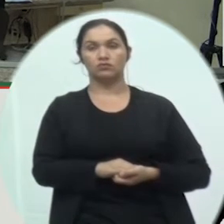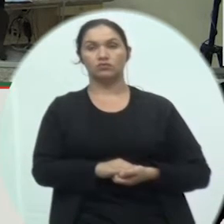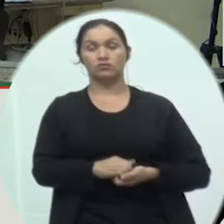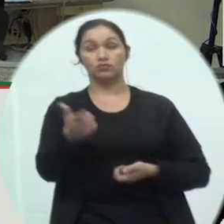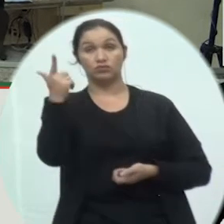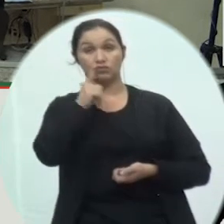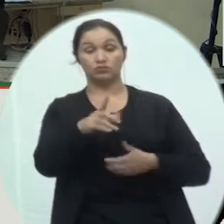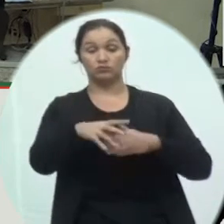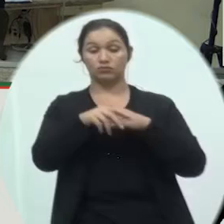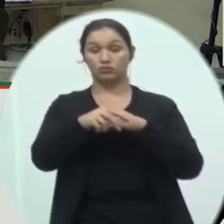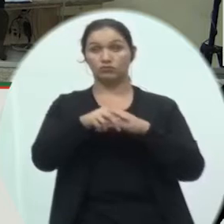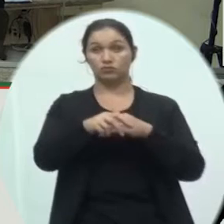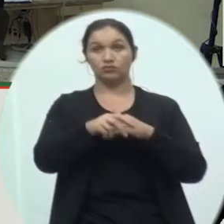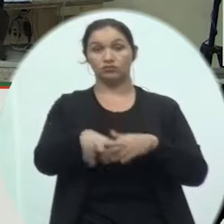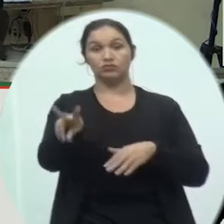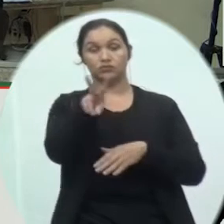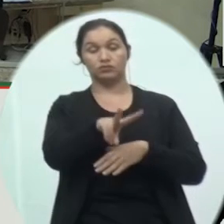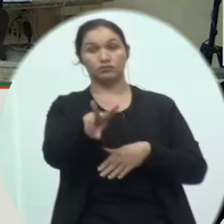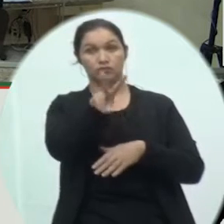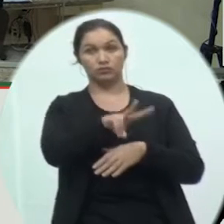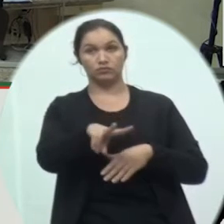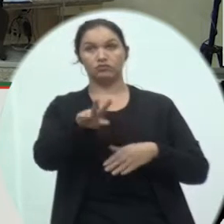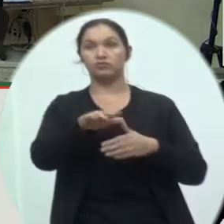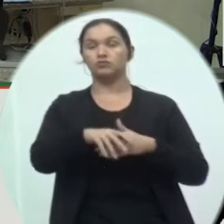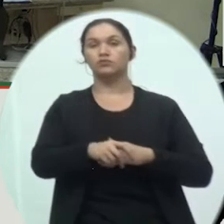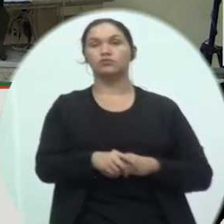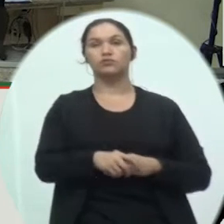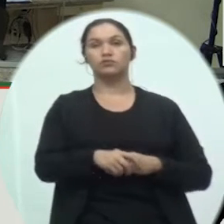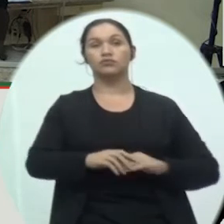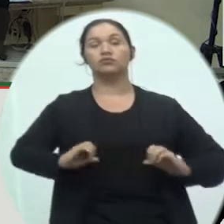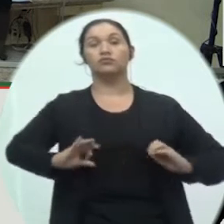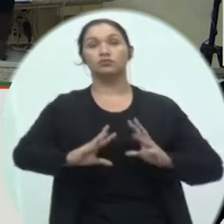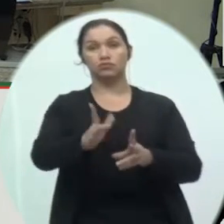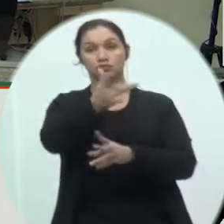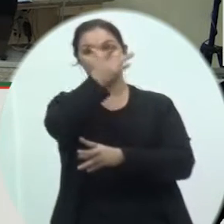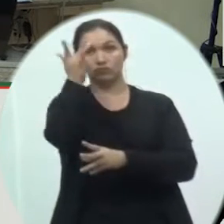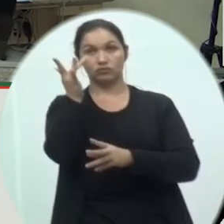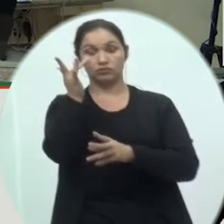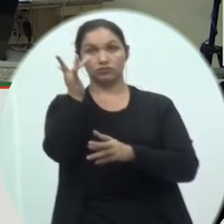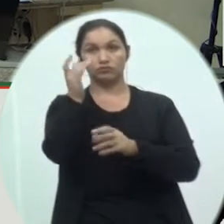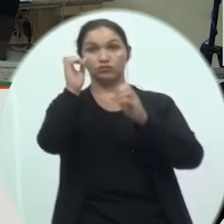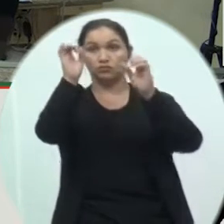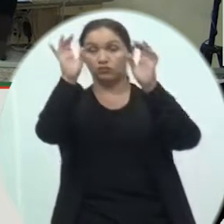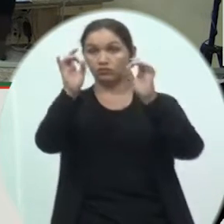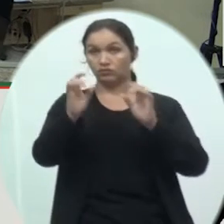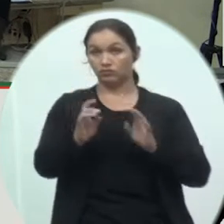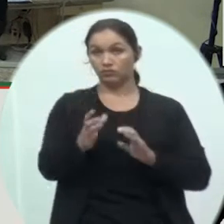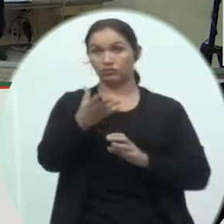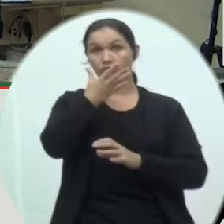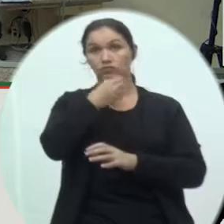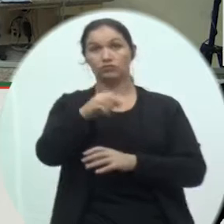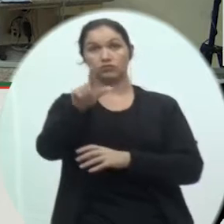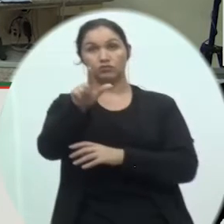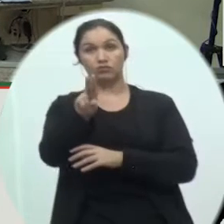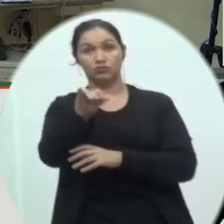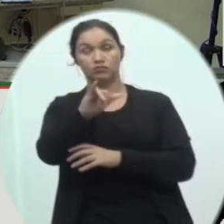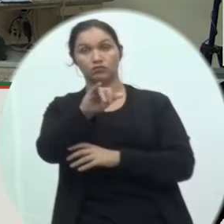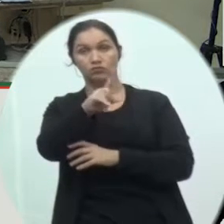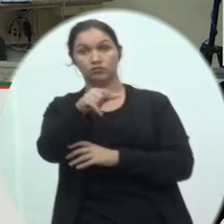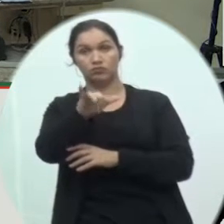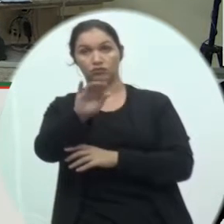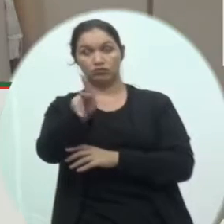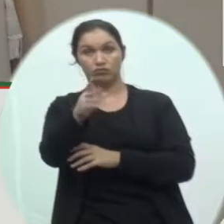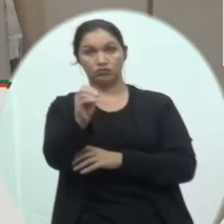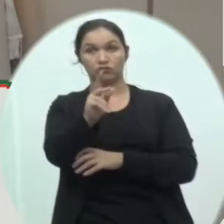Mais uma vez, cumprimentá-los, senhores vereadores, a todo o público, em especial o Luizinho, presidente do